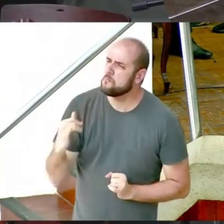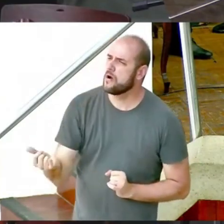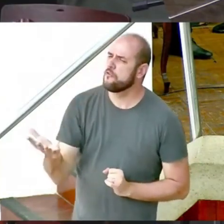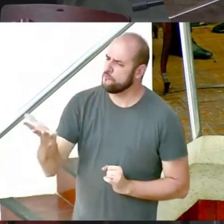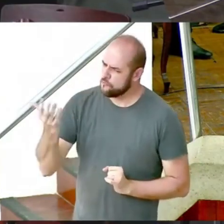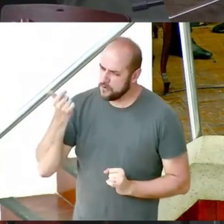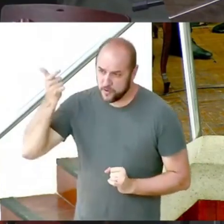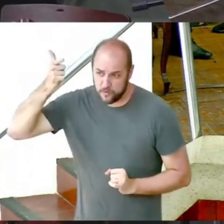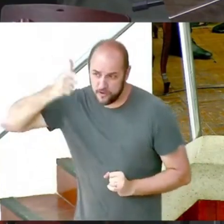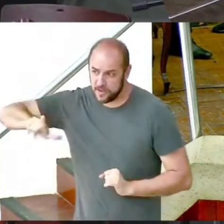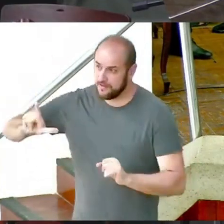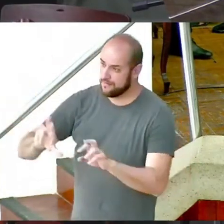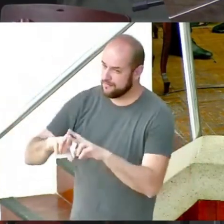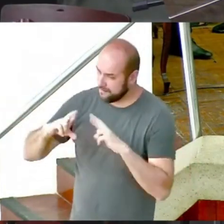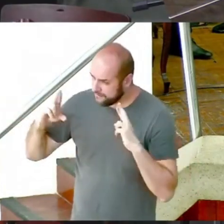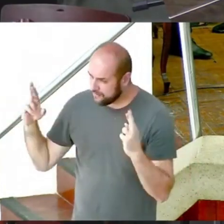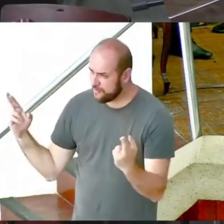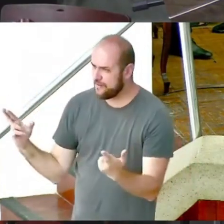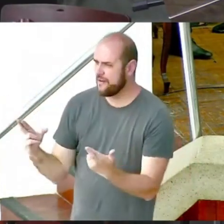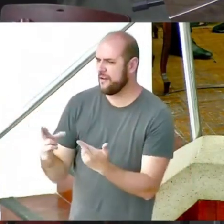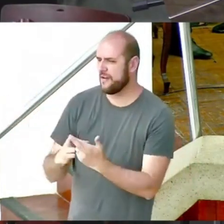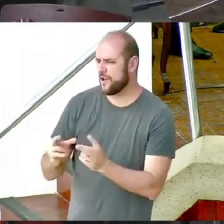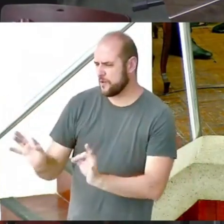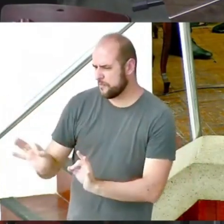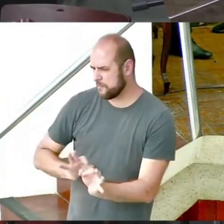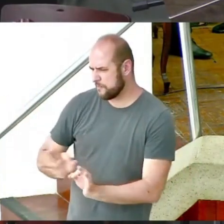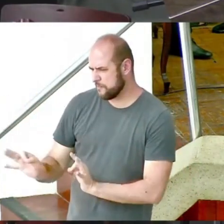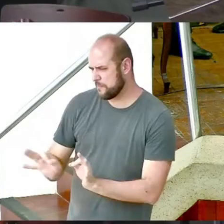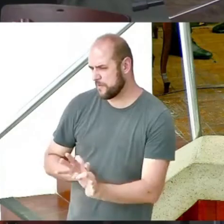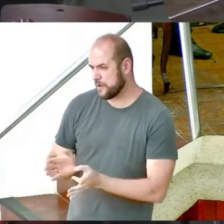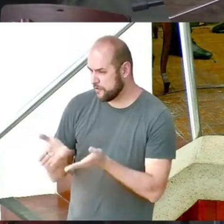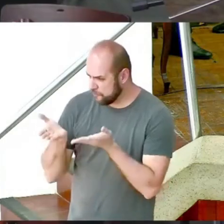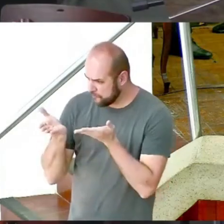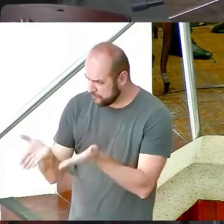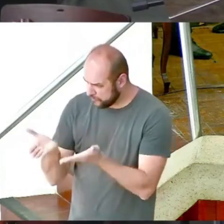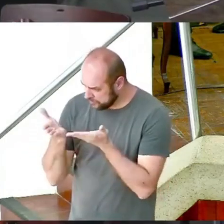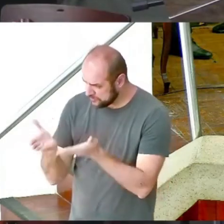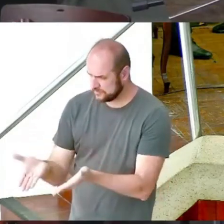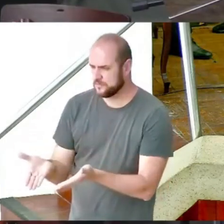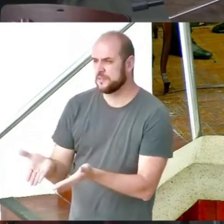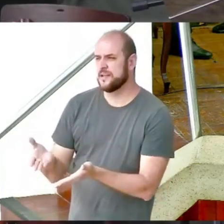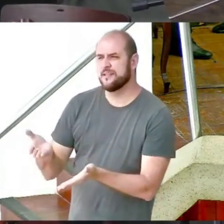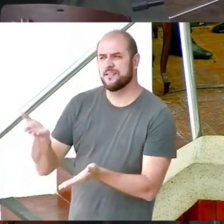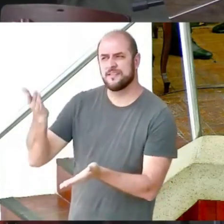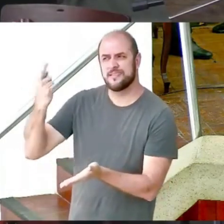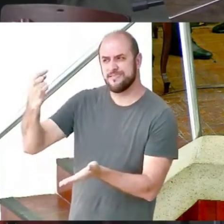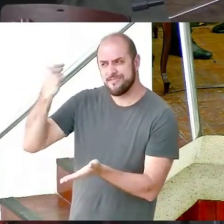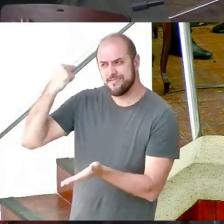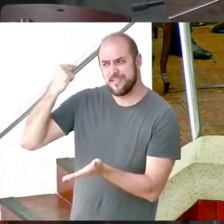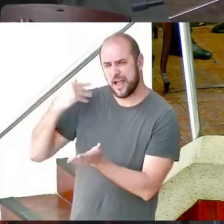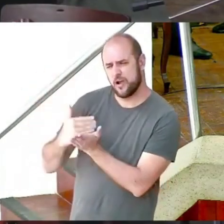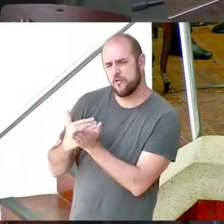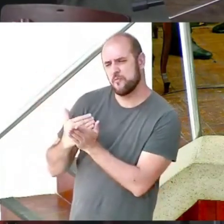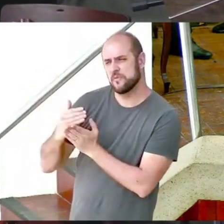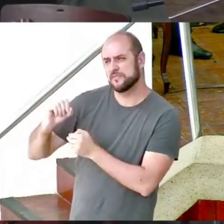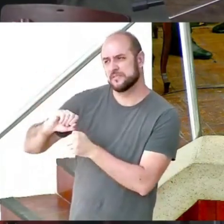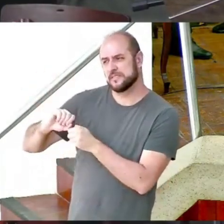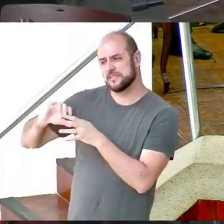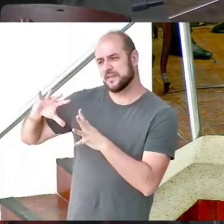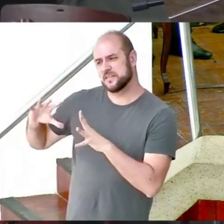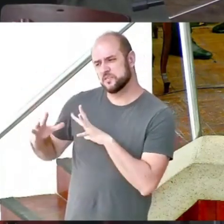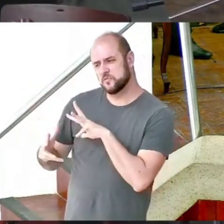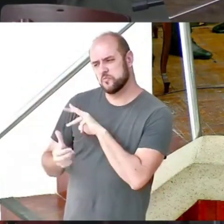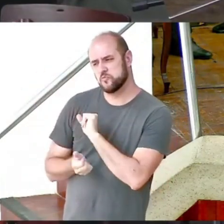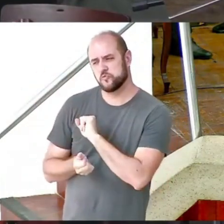herdar o reino que está preparado para vocês desde a fundação do